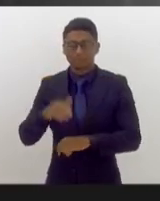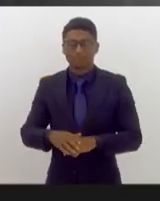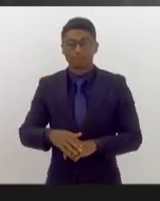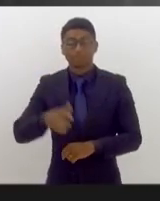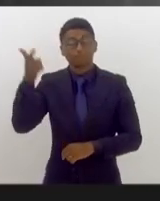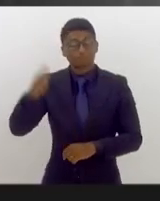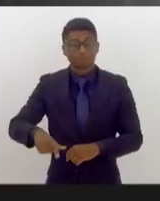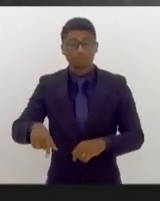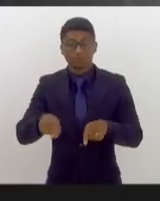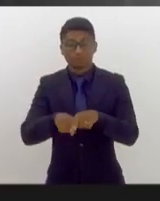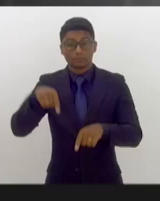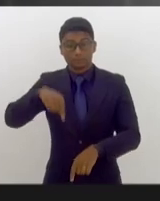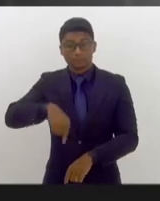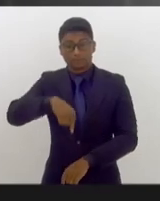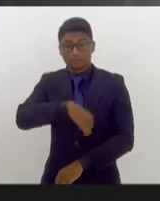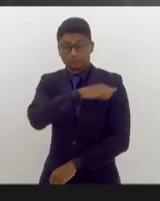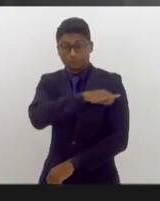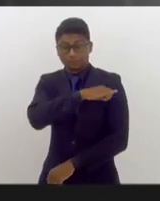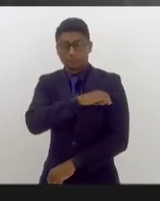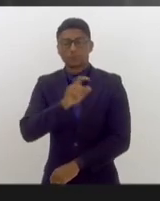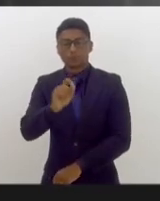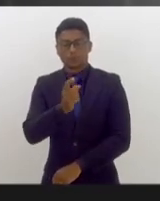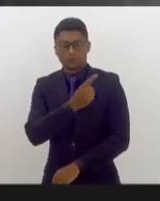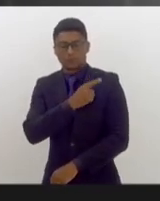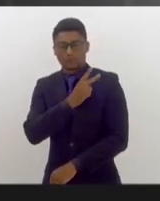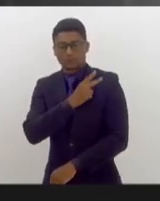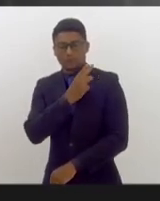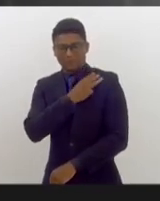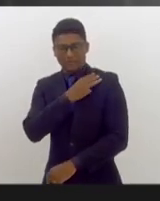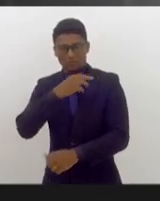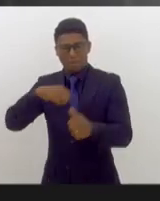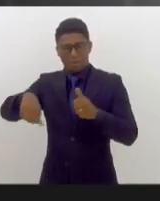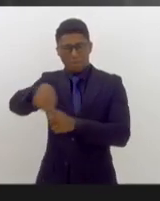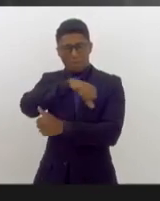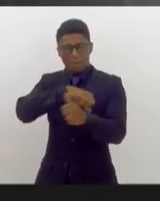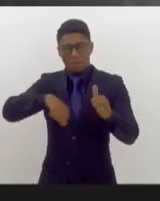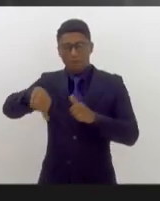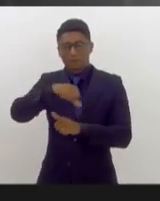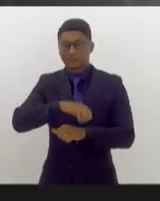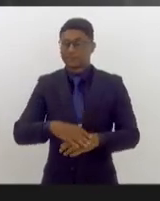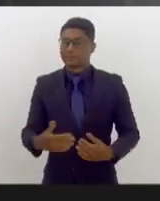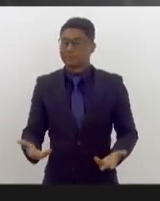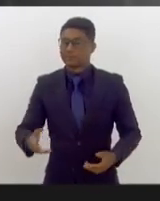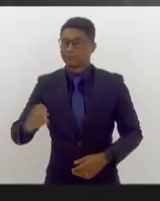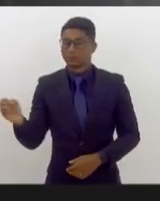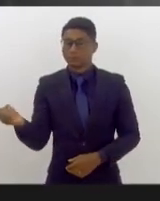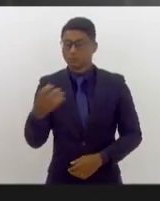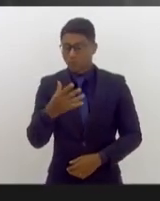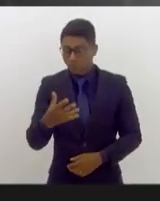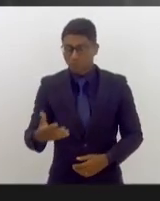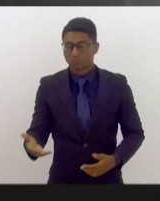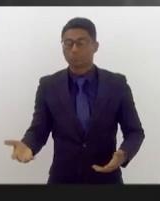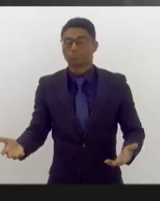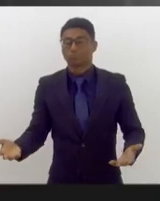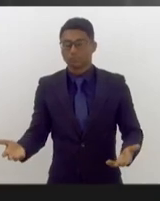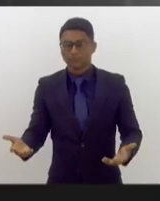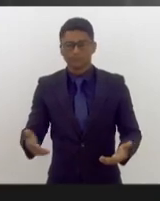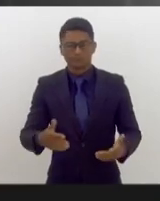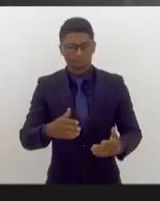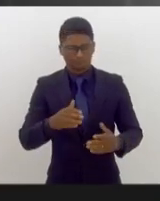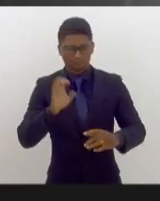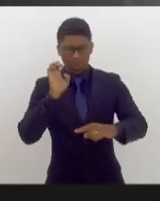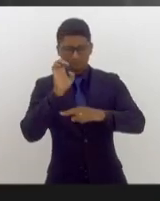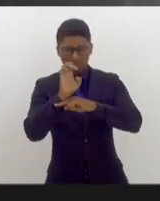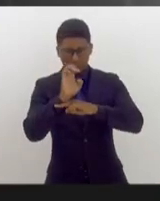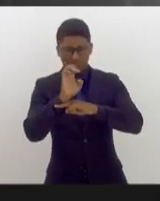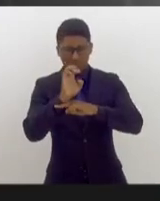é a reforma do ensino médio. A reforma do ensino médio, ela traz um novo processo, ela traz um processo de precarização total para a rede estadual. E a